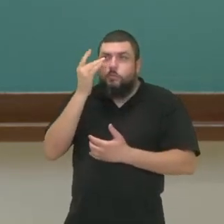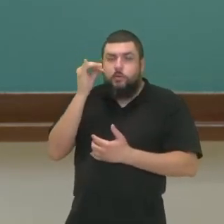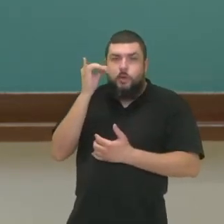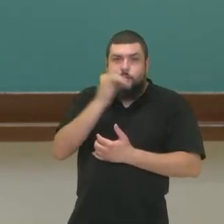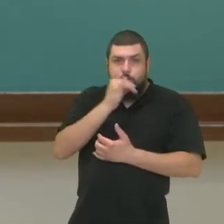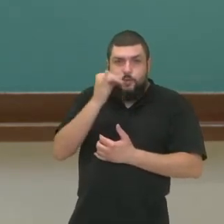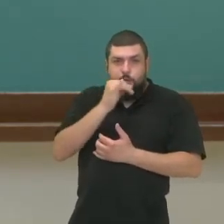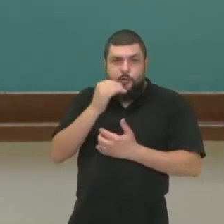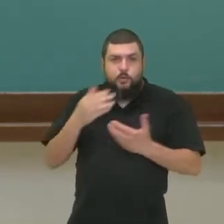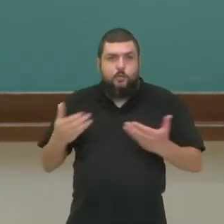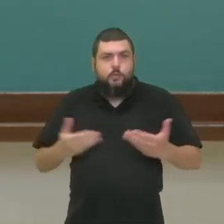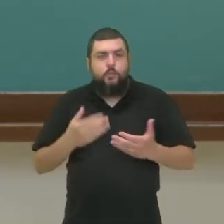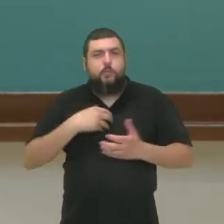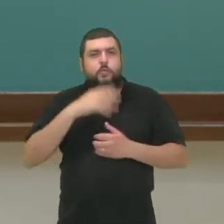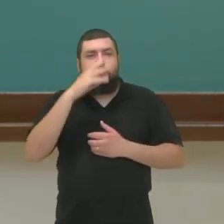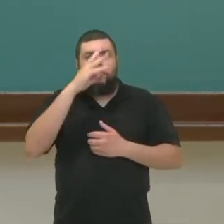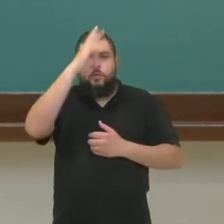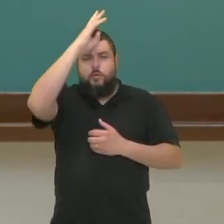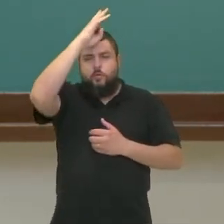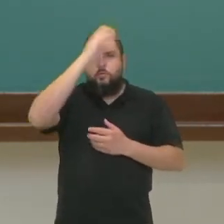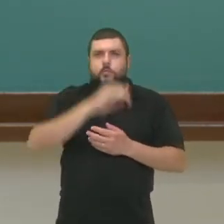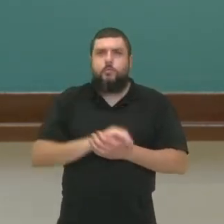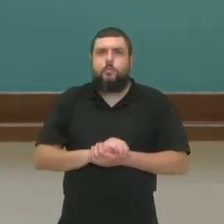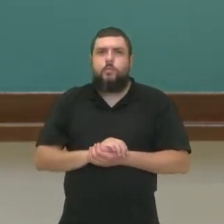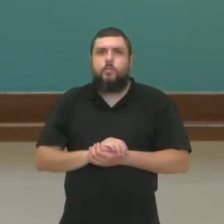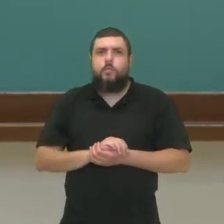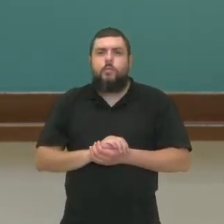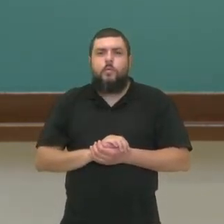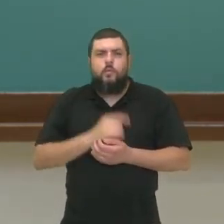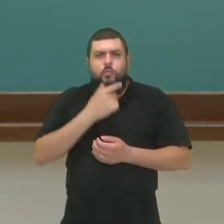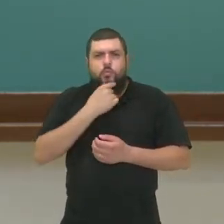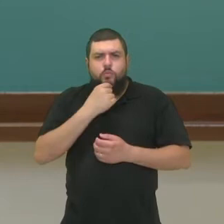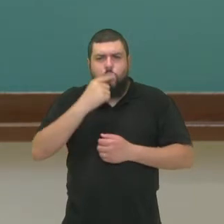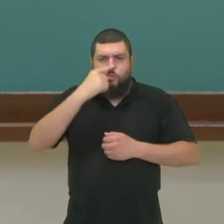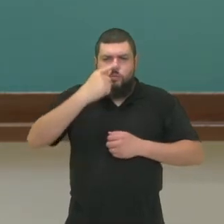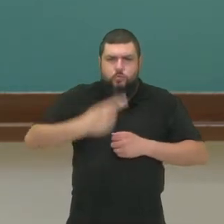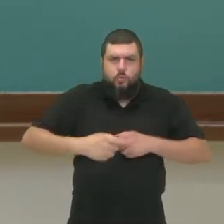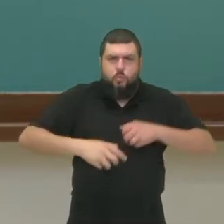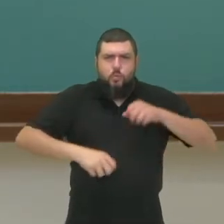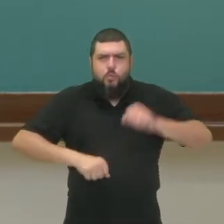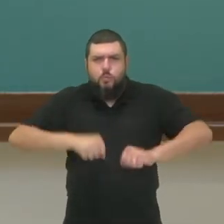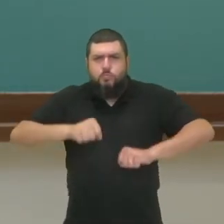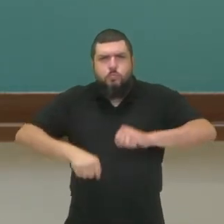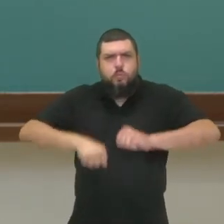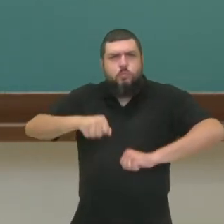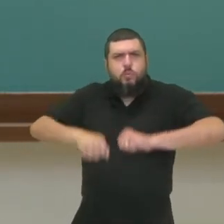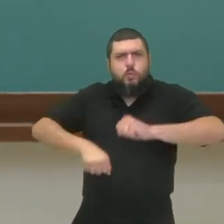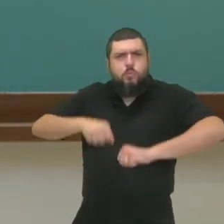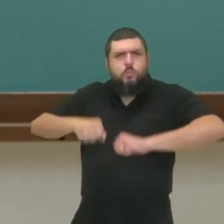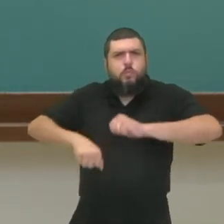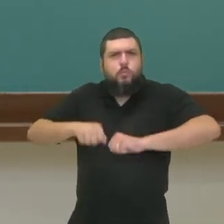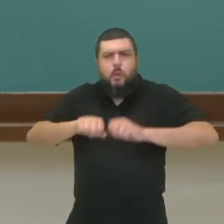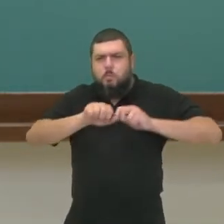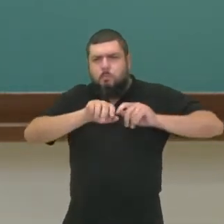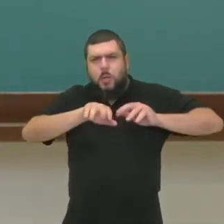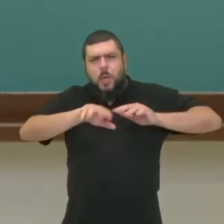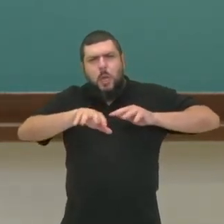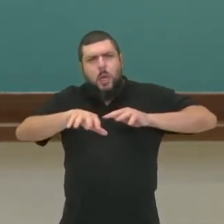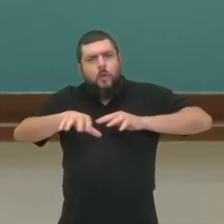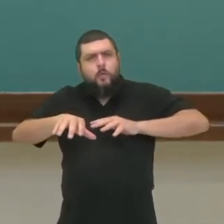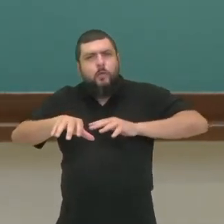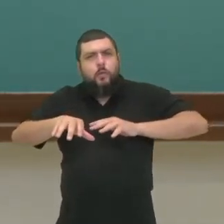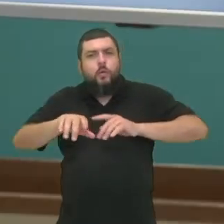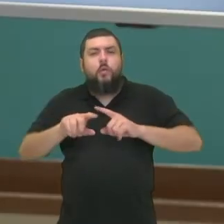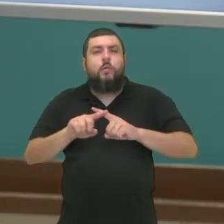pouco, muito pouco, por uma decisão militar, não invadiu a cidade de Roma. Por quê, professor? Ele fez o mais